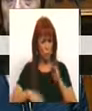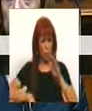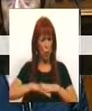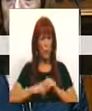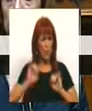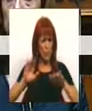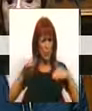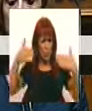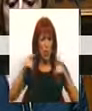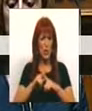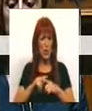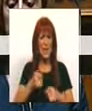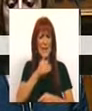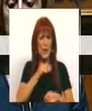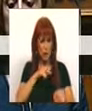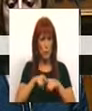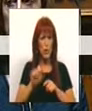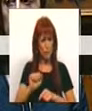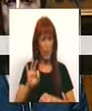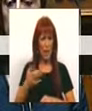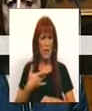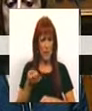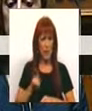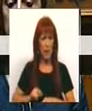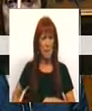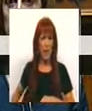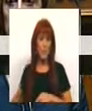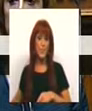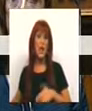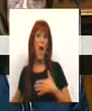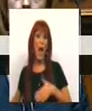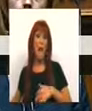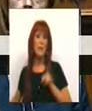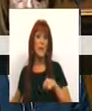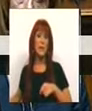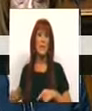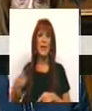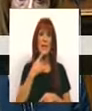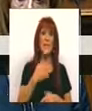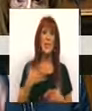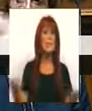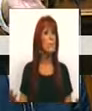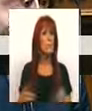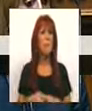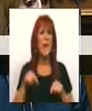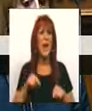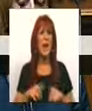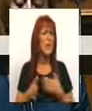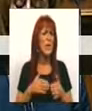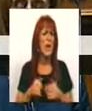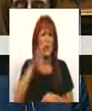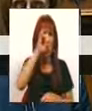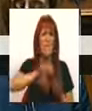prioridades e decisões políticas do psd cria ainda dizer lhes que quer seja um governo